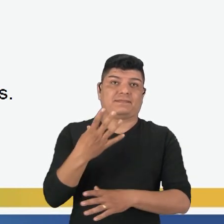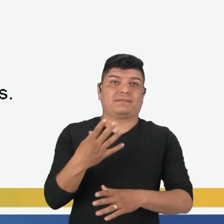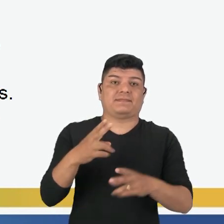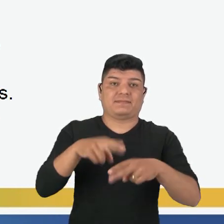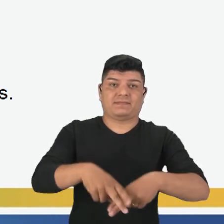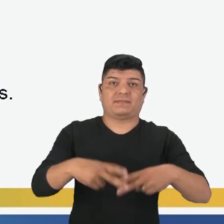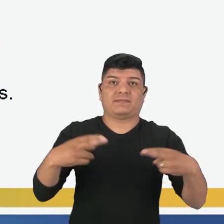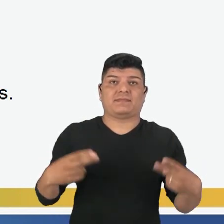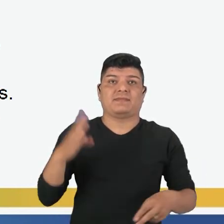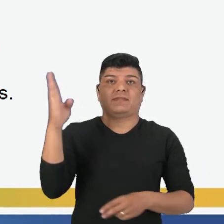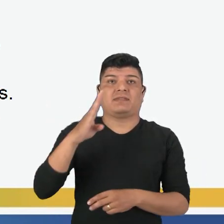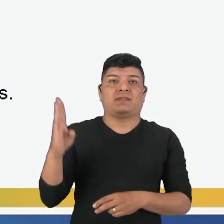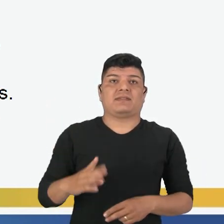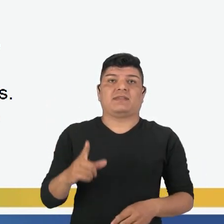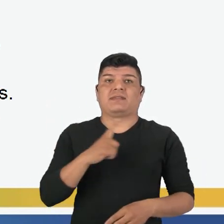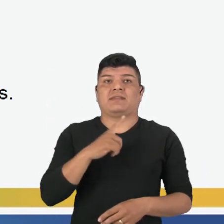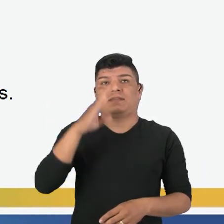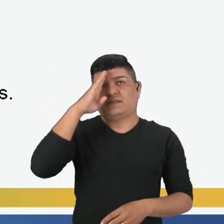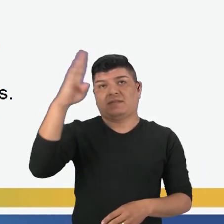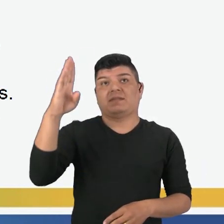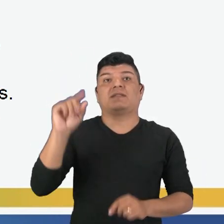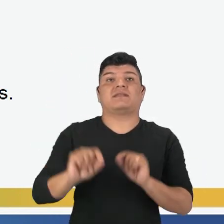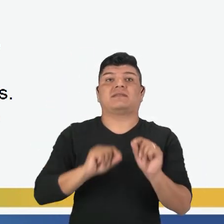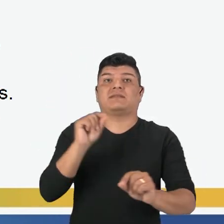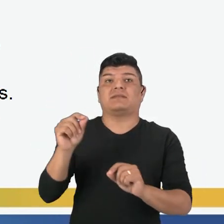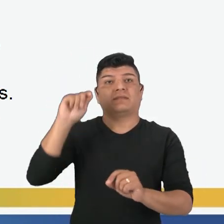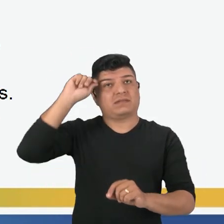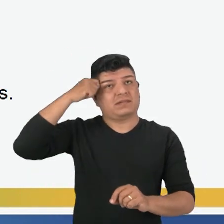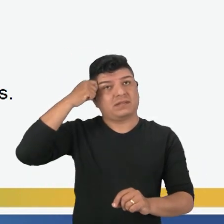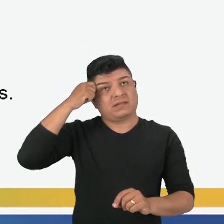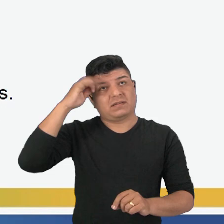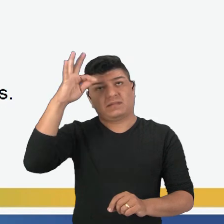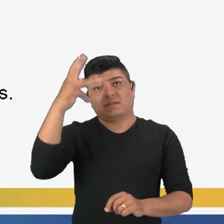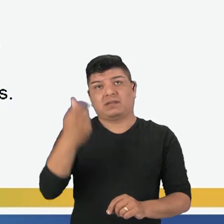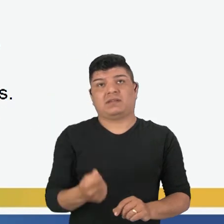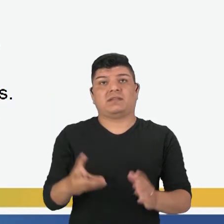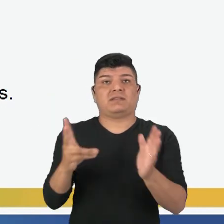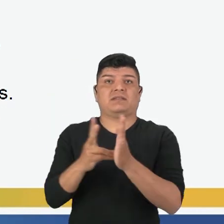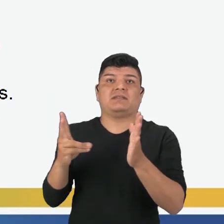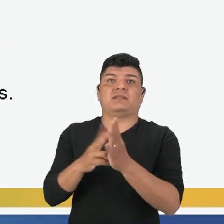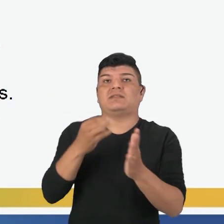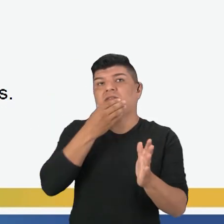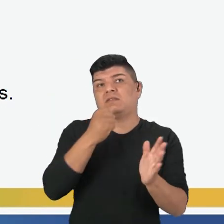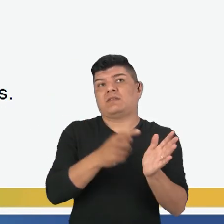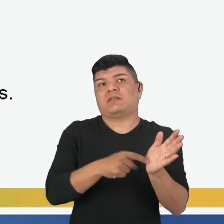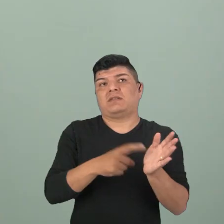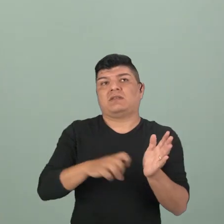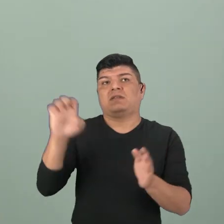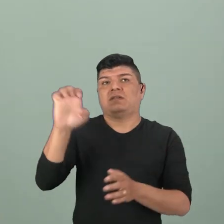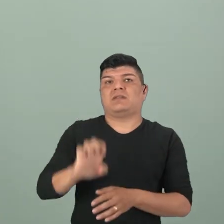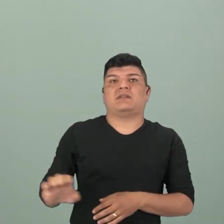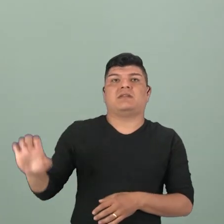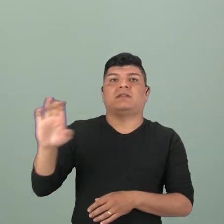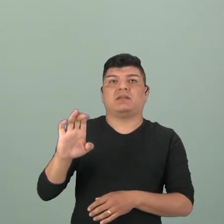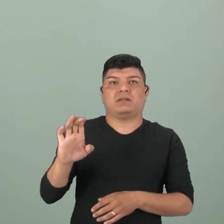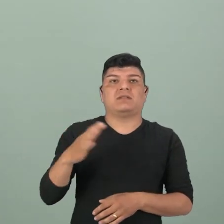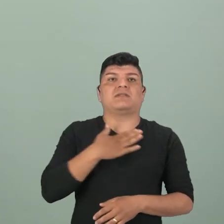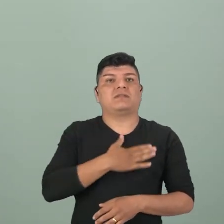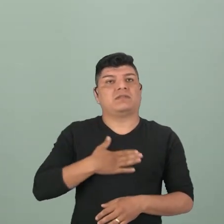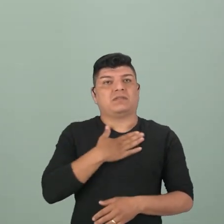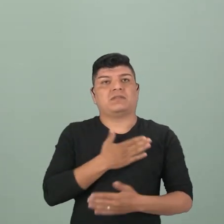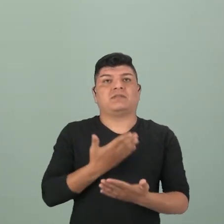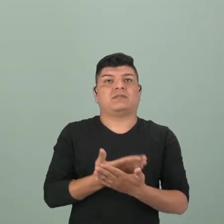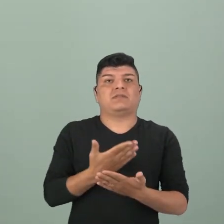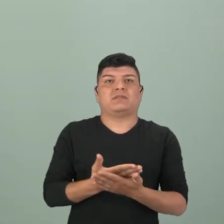da população brasileira possui como principais elementos o negro africano, o indígena nativo e o branco europeu. Gostou da